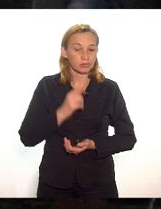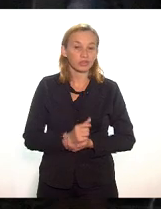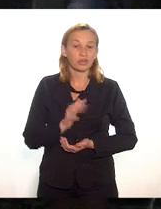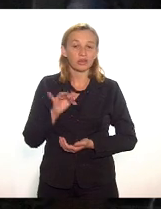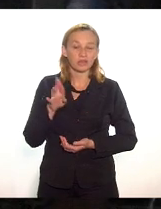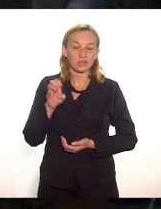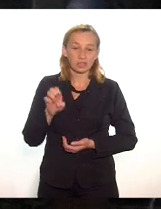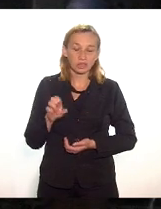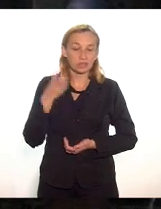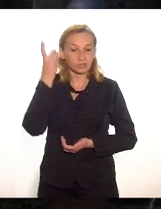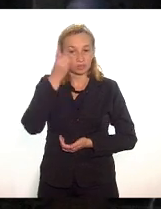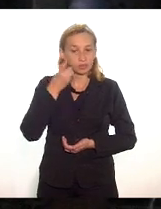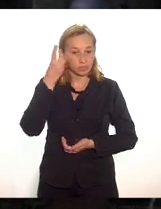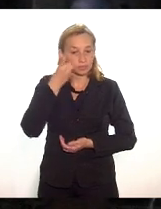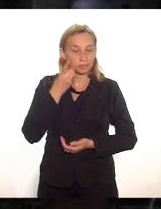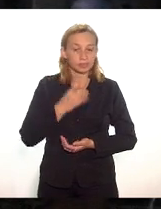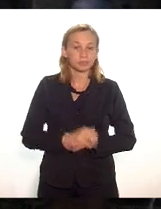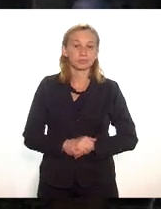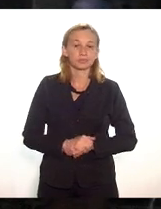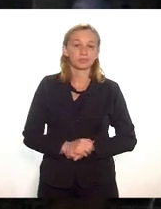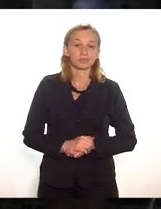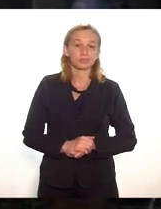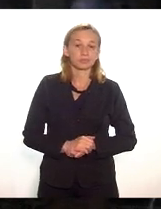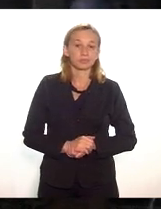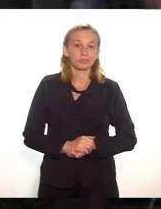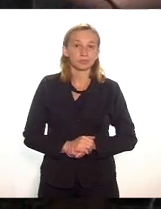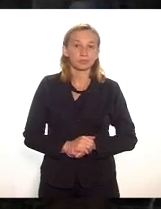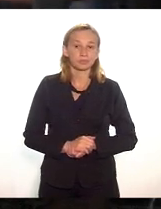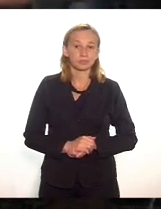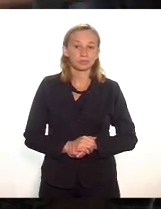Deputada Franciane Mota.